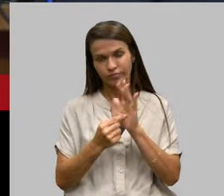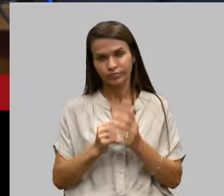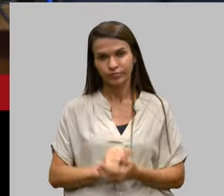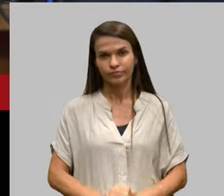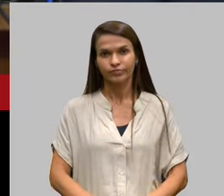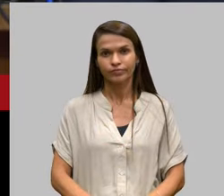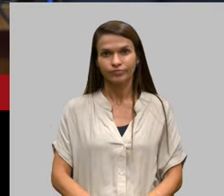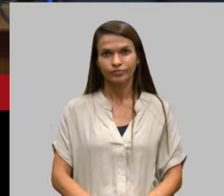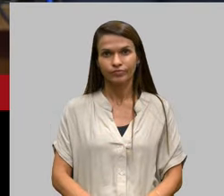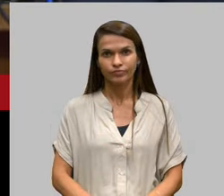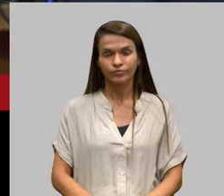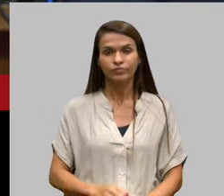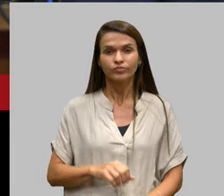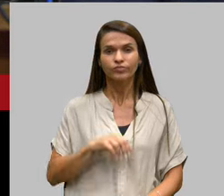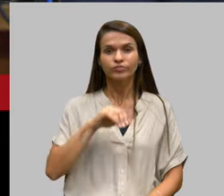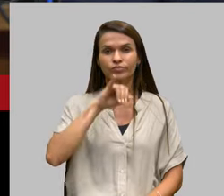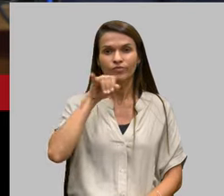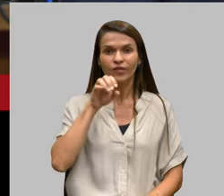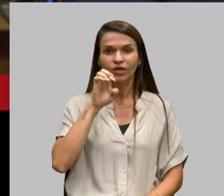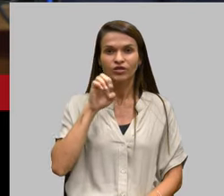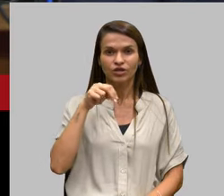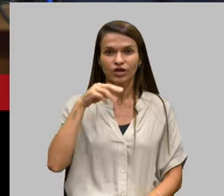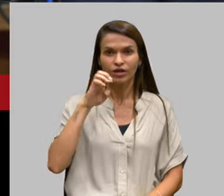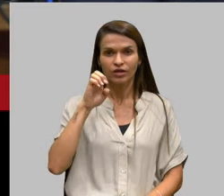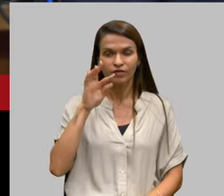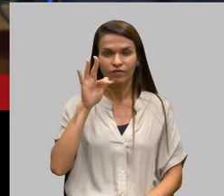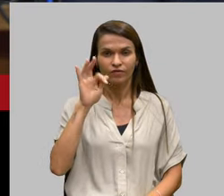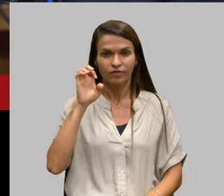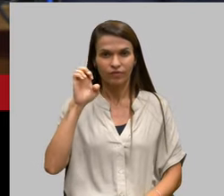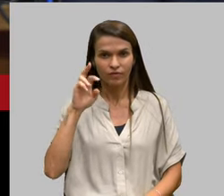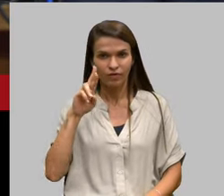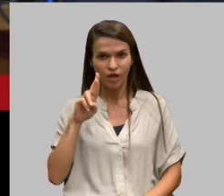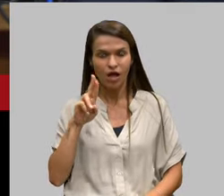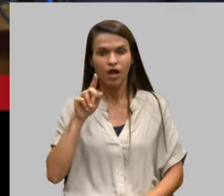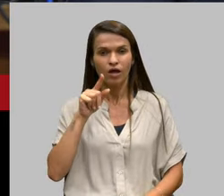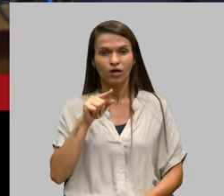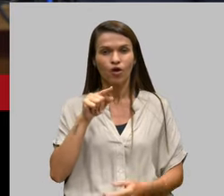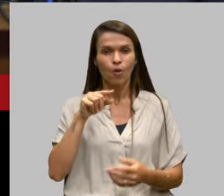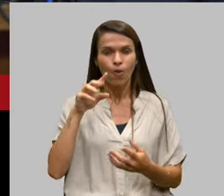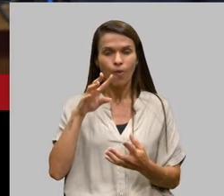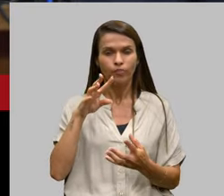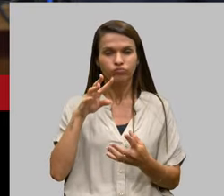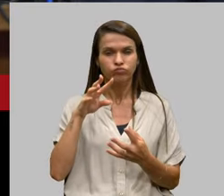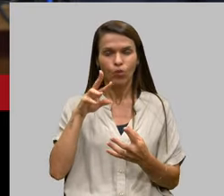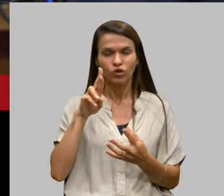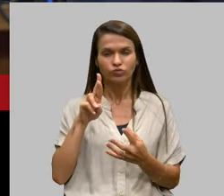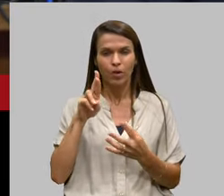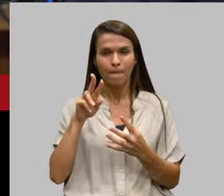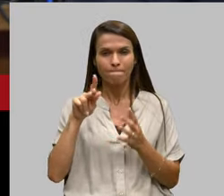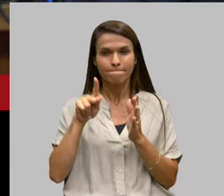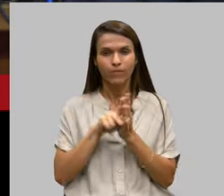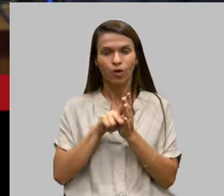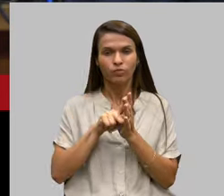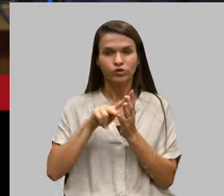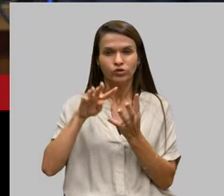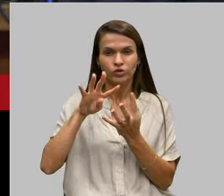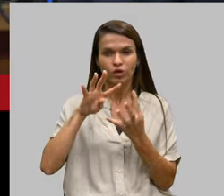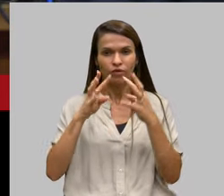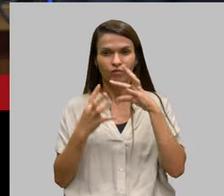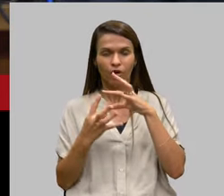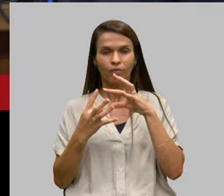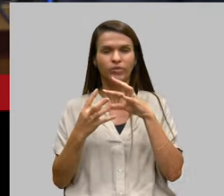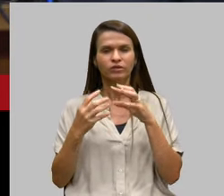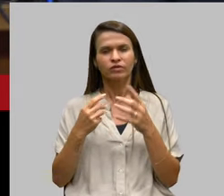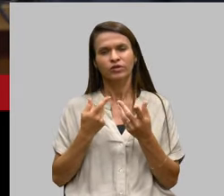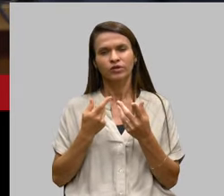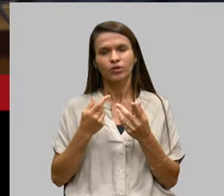Jennifer regime próprio da União desafios desafios muitos desafios e o